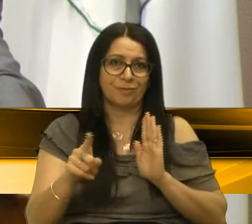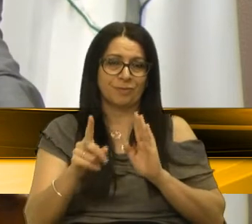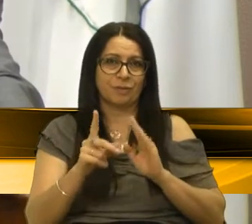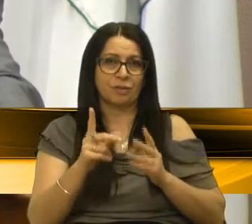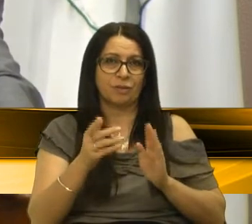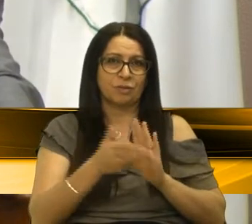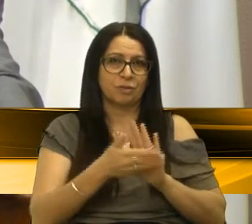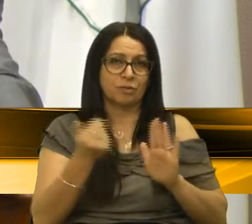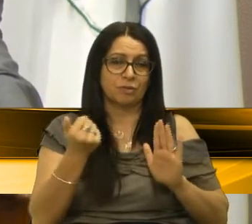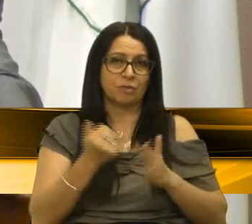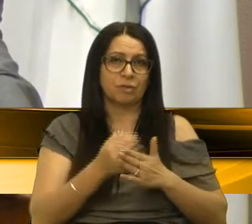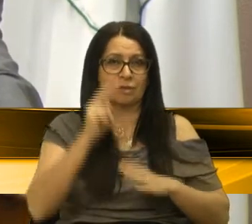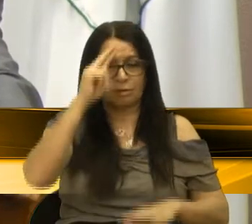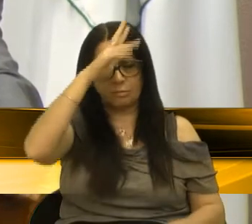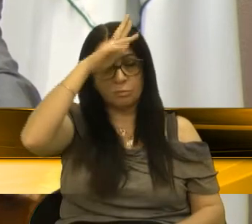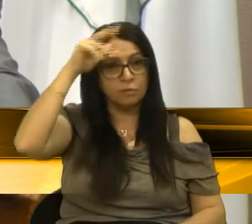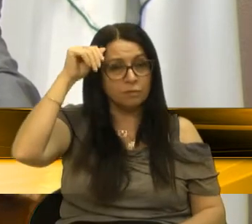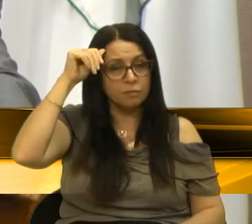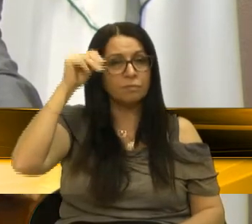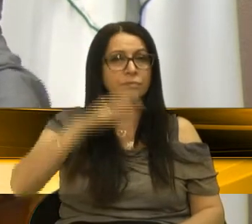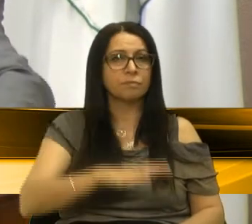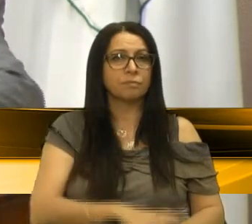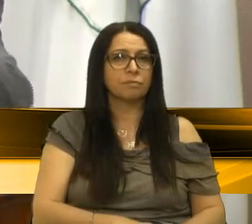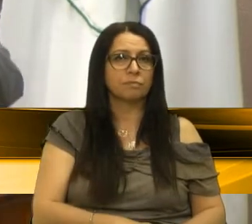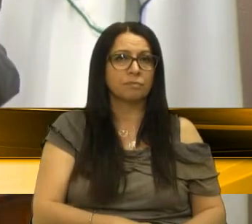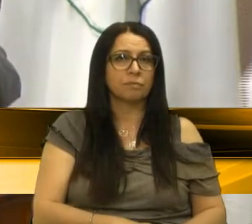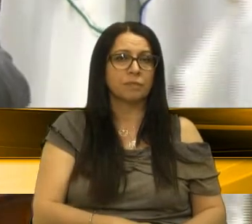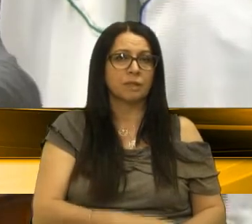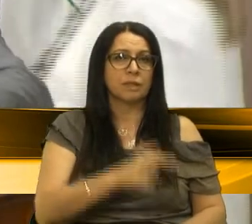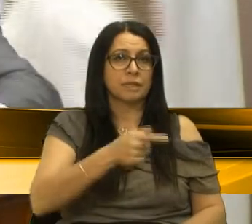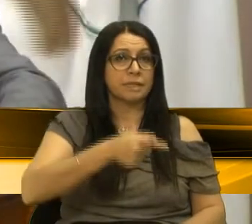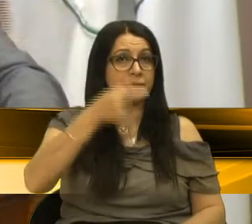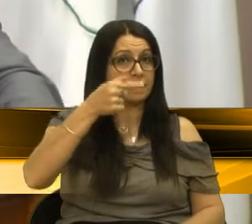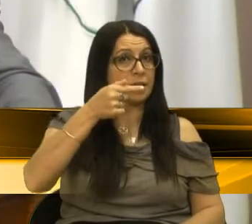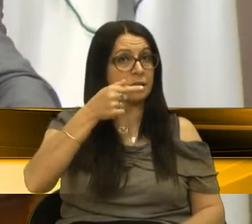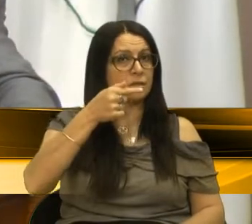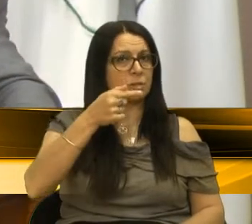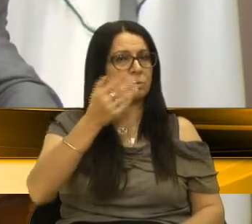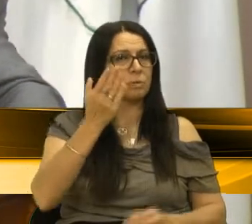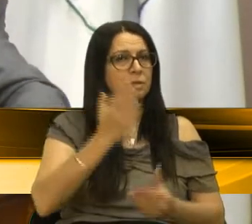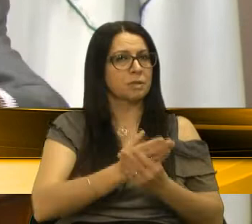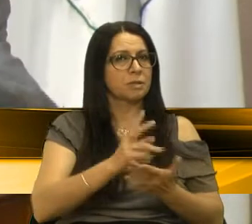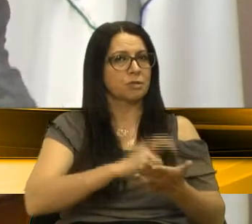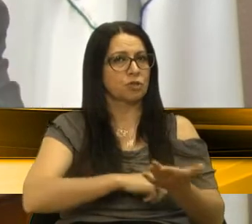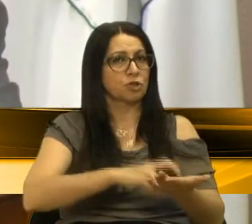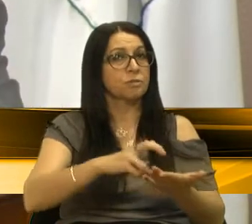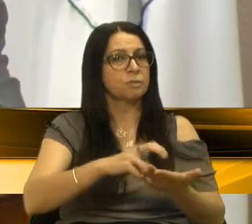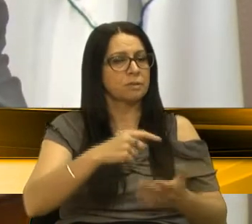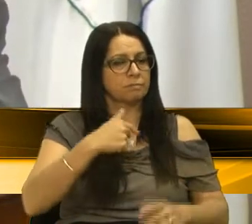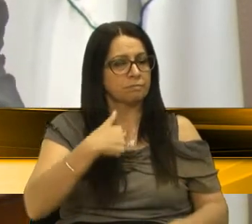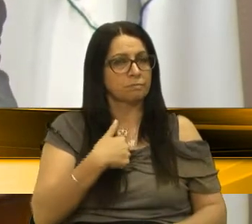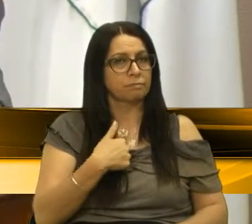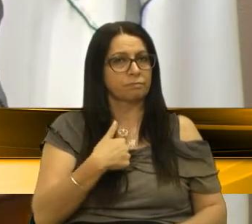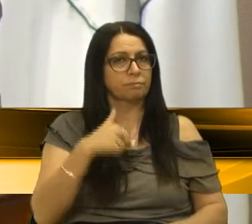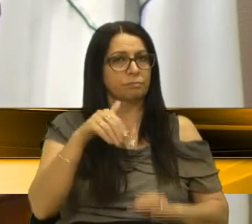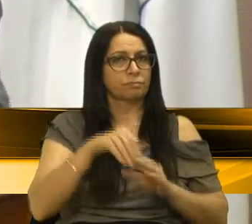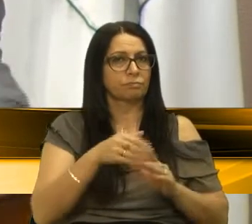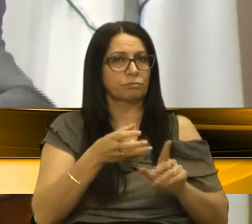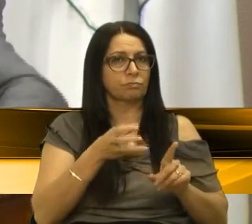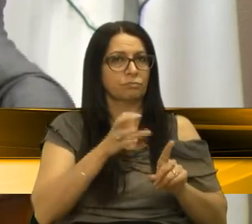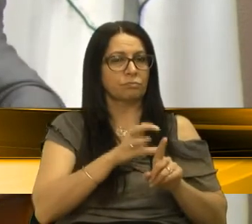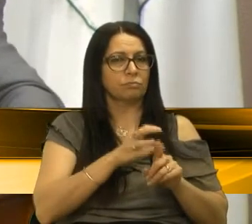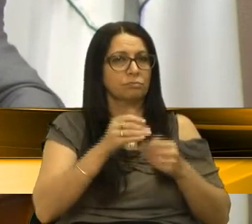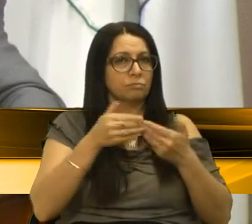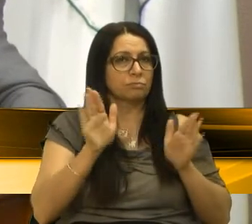tire o prefeito. Estamos no 7º processo de impeachment. E eu quero dizer que este vereador votou contra a